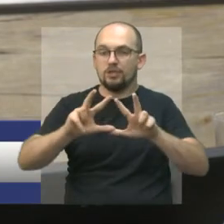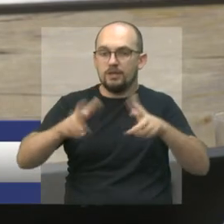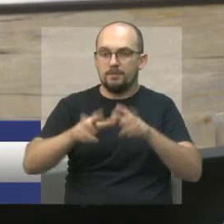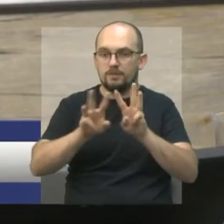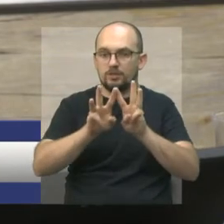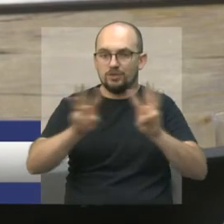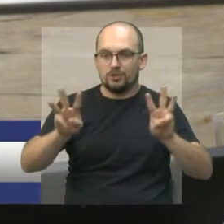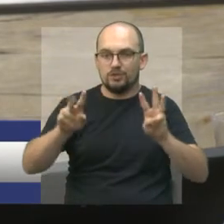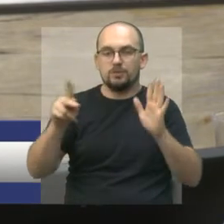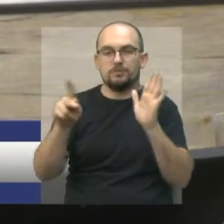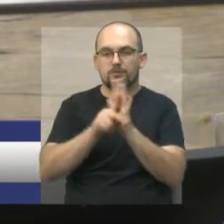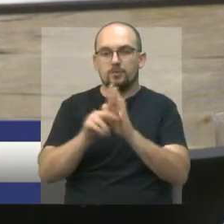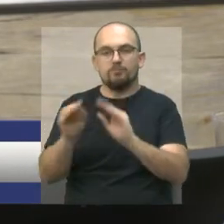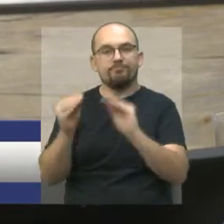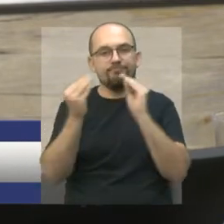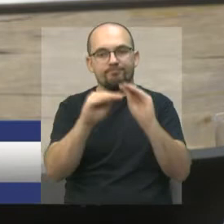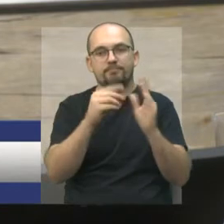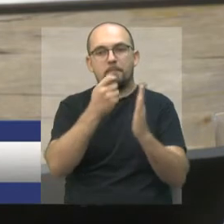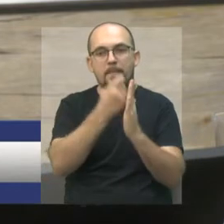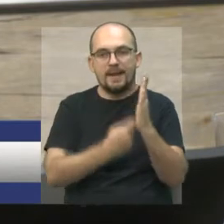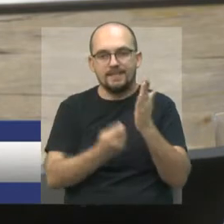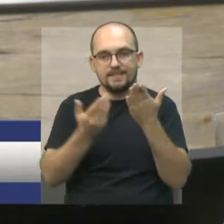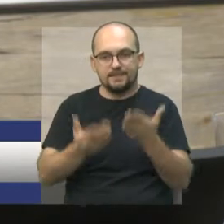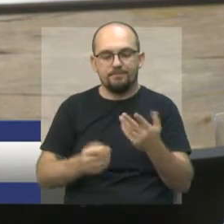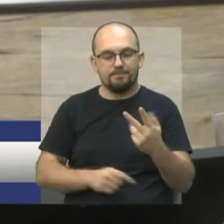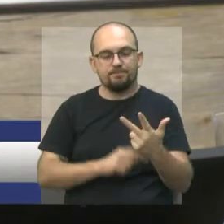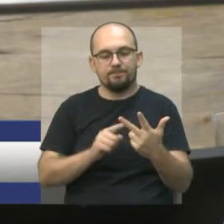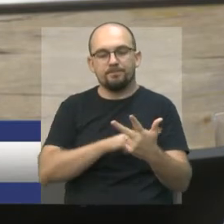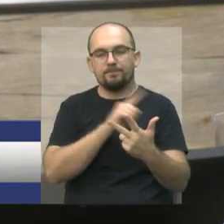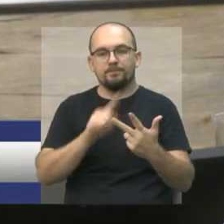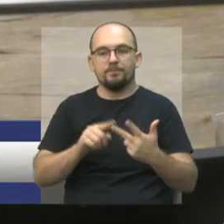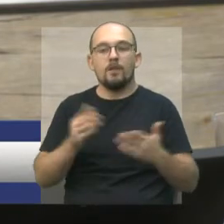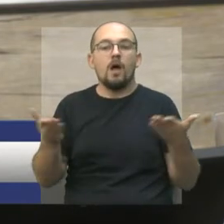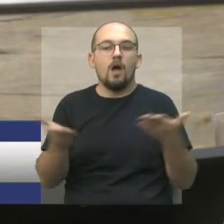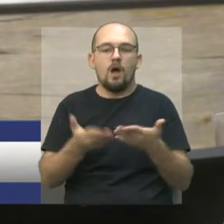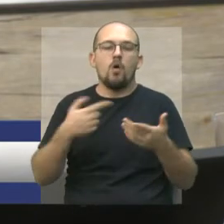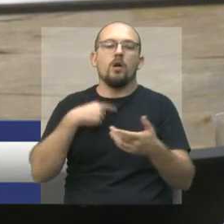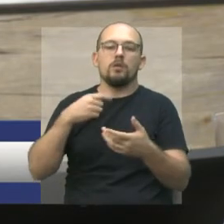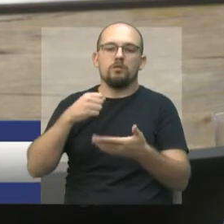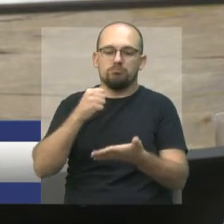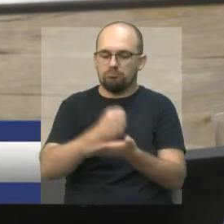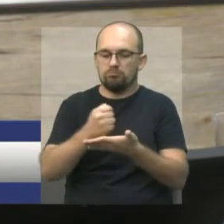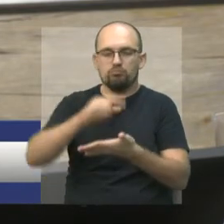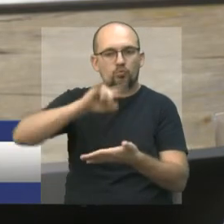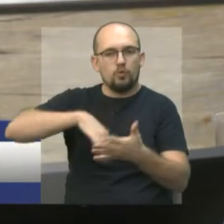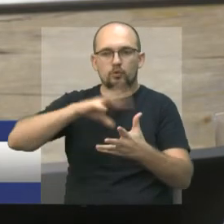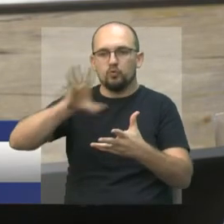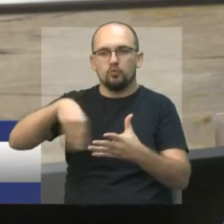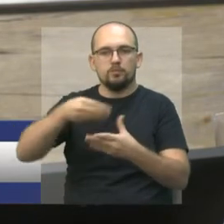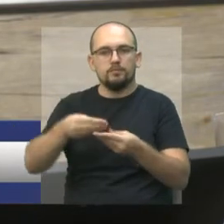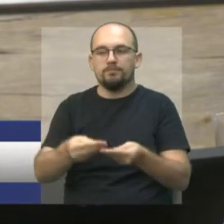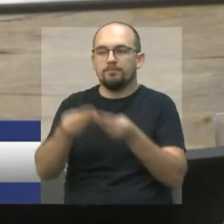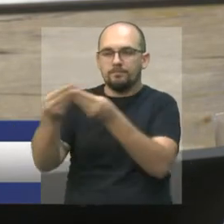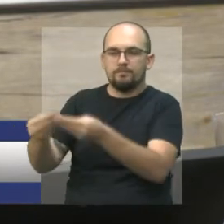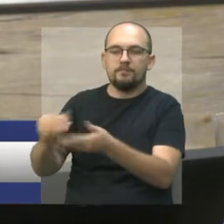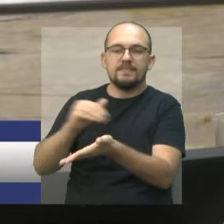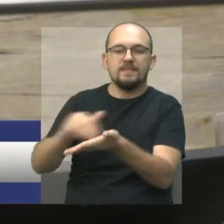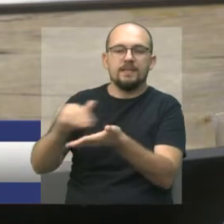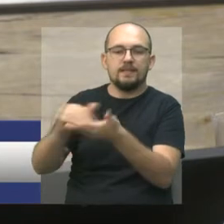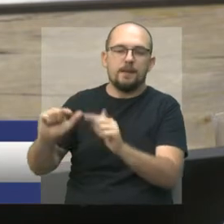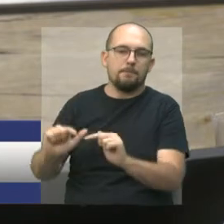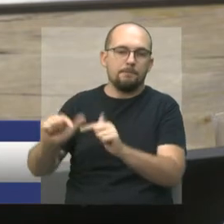de Jaú este parecer. Devolvo os autos à Secretaria da Casa para as providências